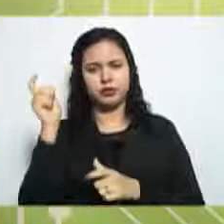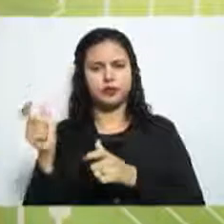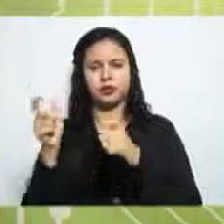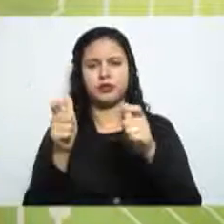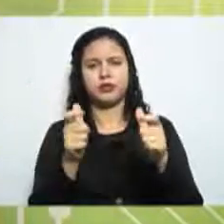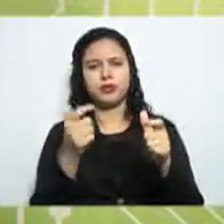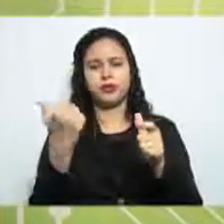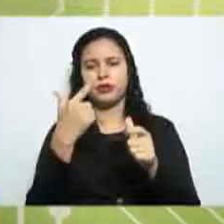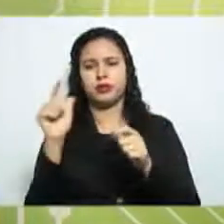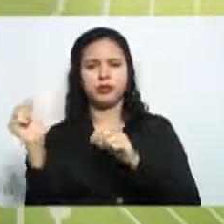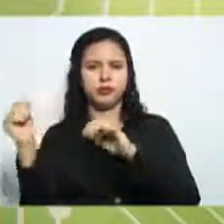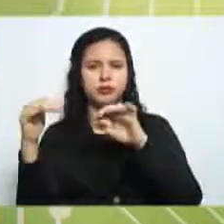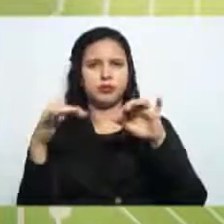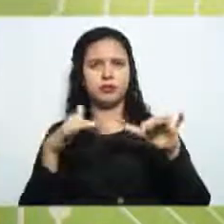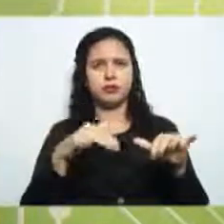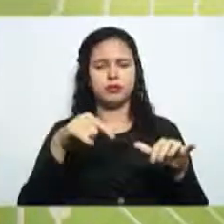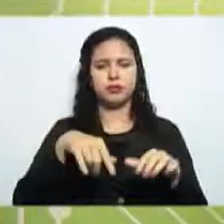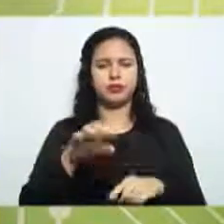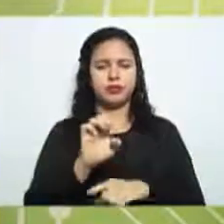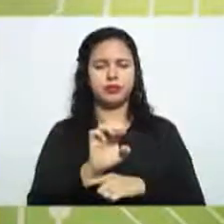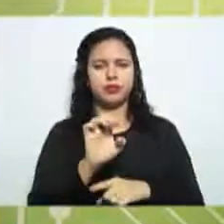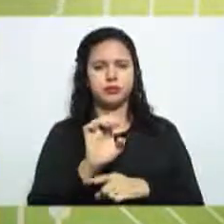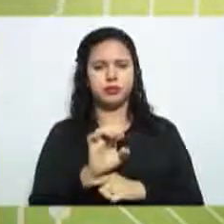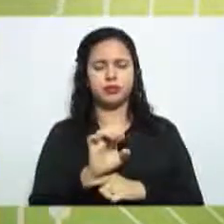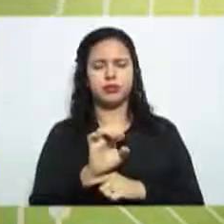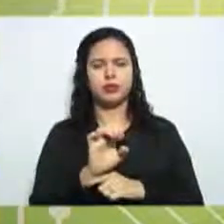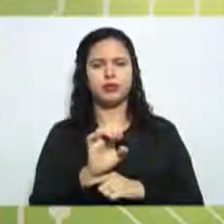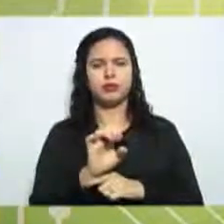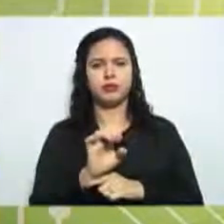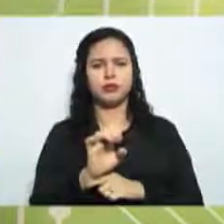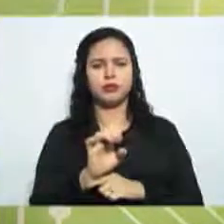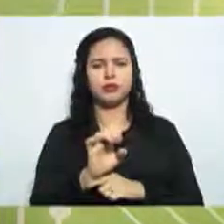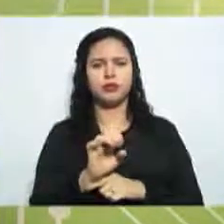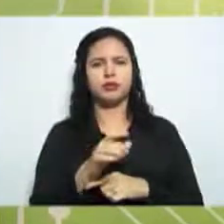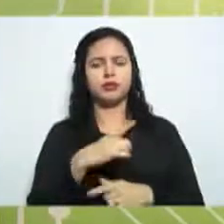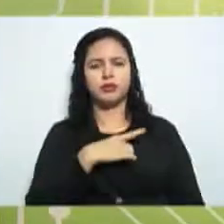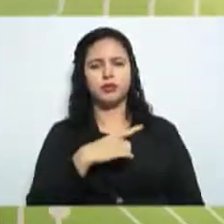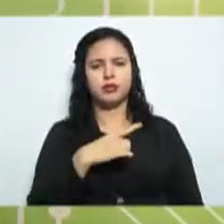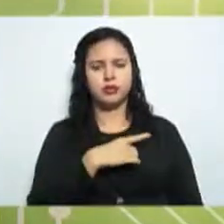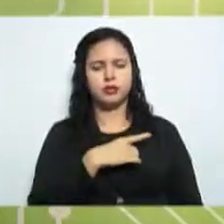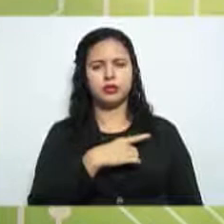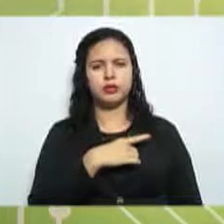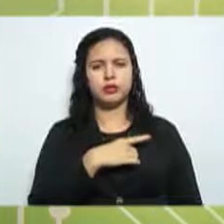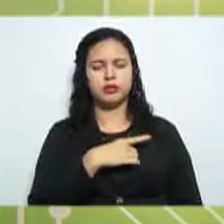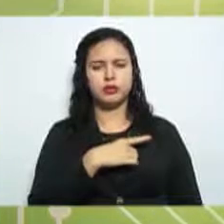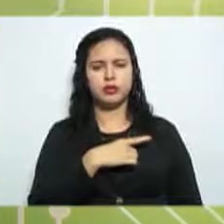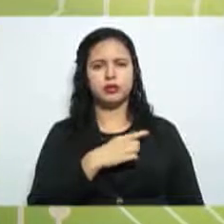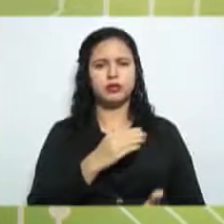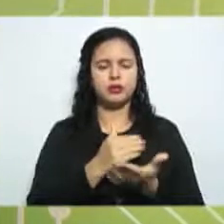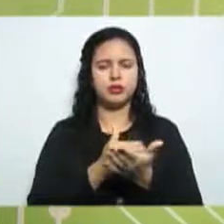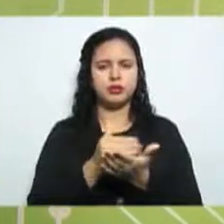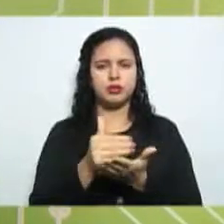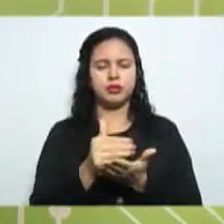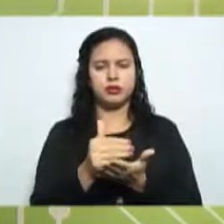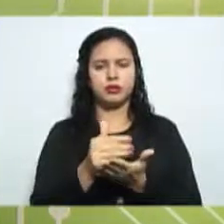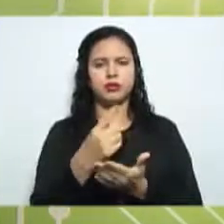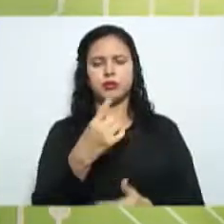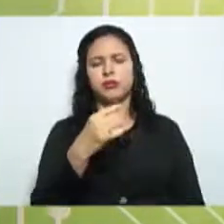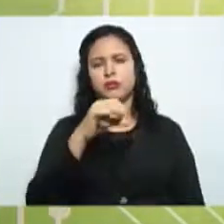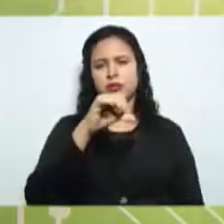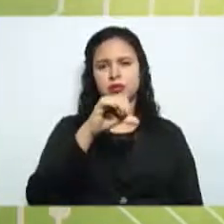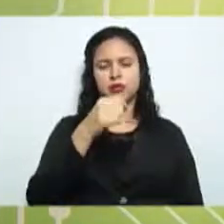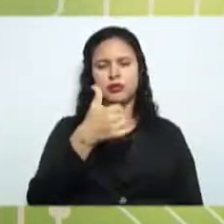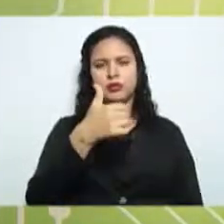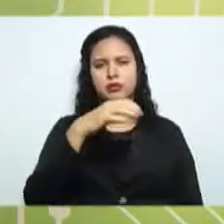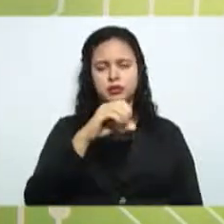onda migratória que teve no nosso estado, a gente comentou no começo da disciplina. A gente teve uma onda migratória no início do século de 1900, né, 1910, por causa